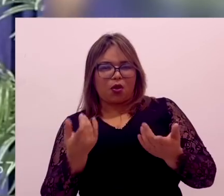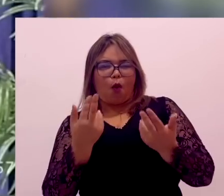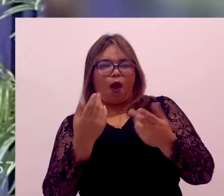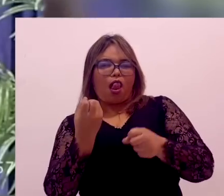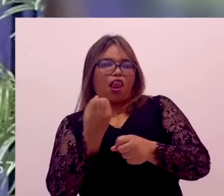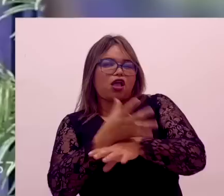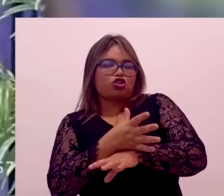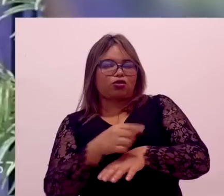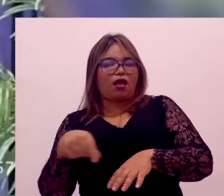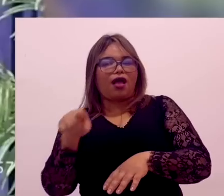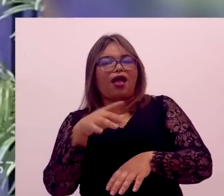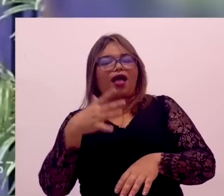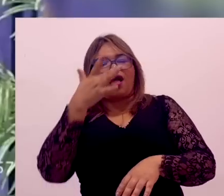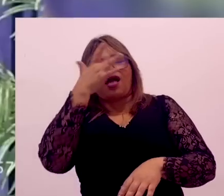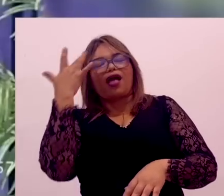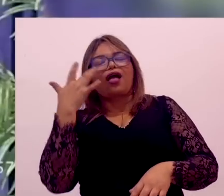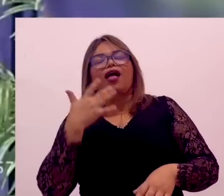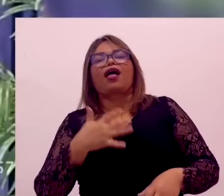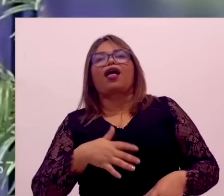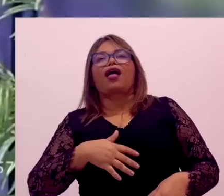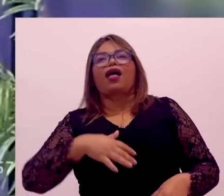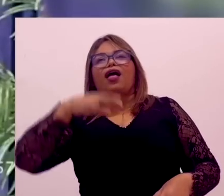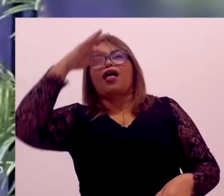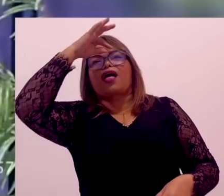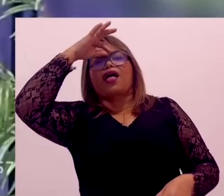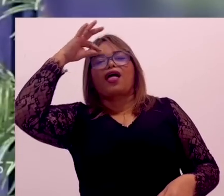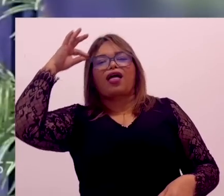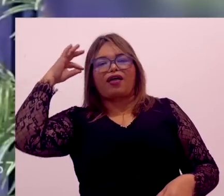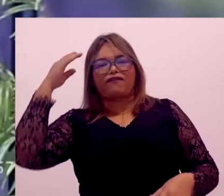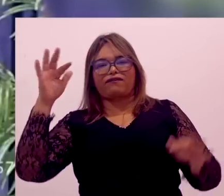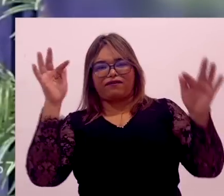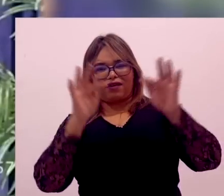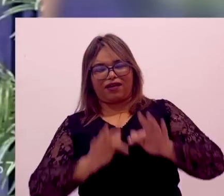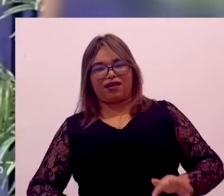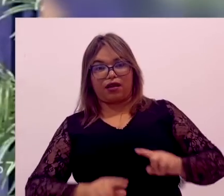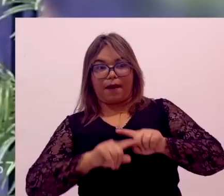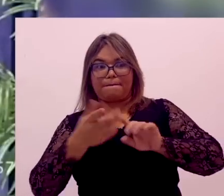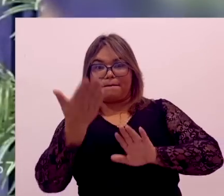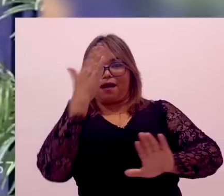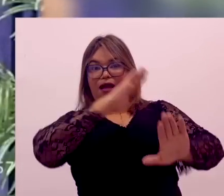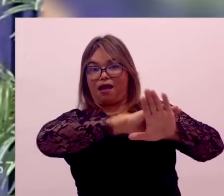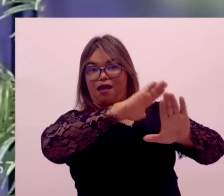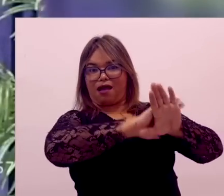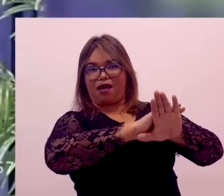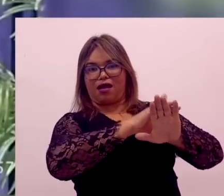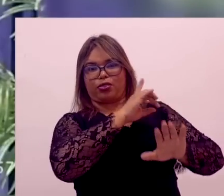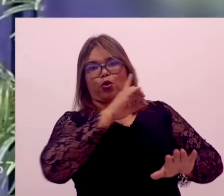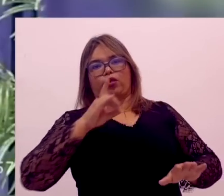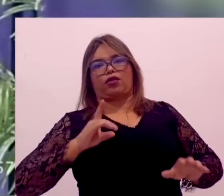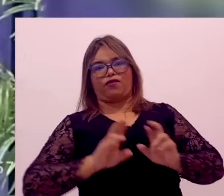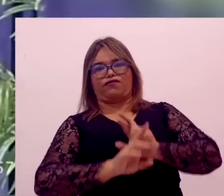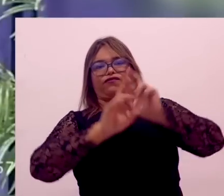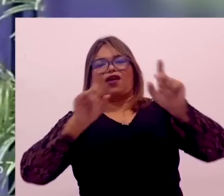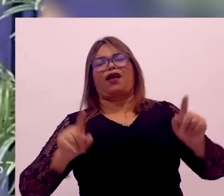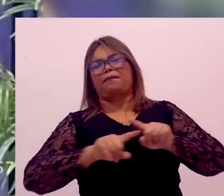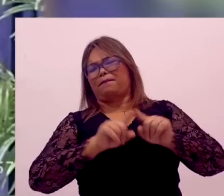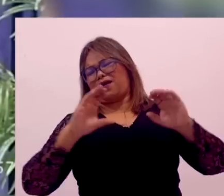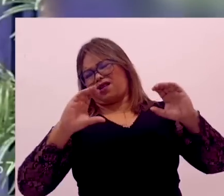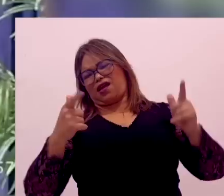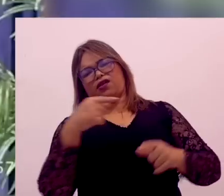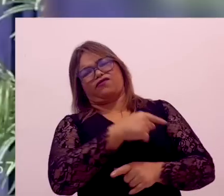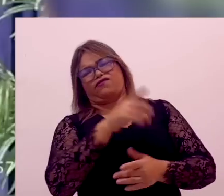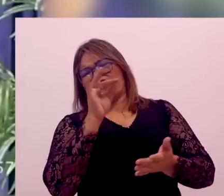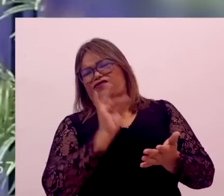Mas internamente eles tinham uma outra doutrina. Agora, claro que isso não é verdadeiro, porque foi Moisés que escreveu a Torá. E tudo